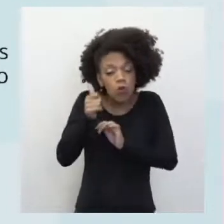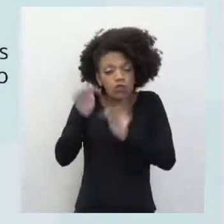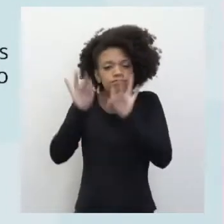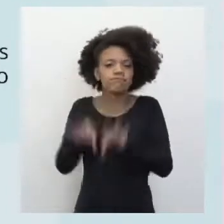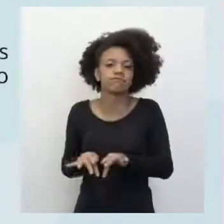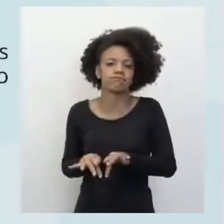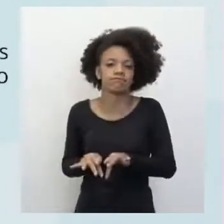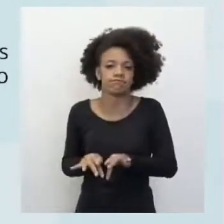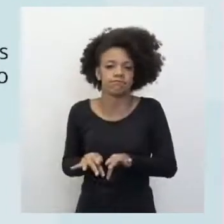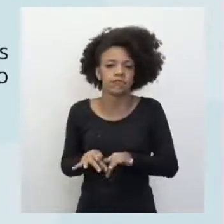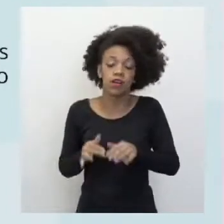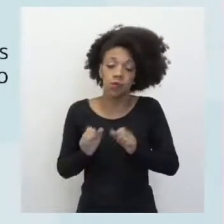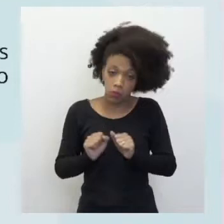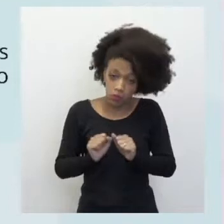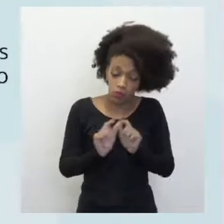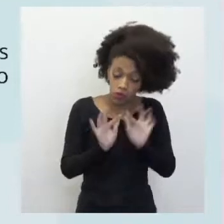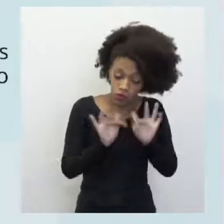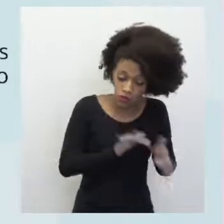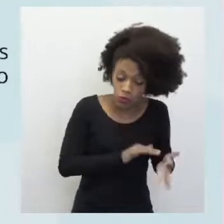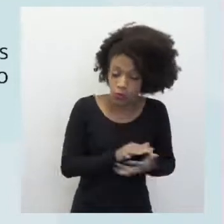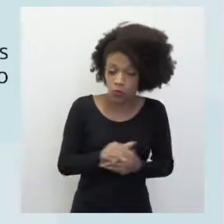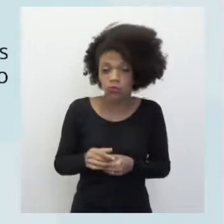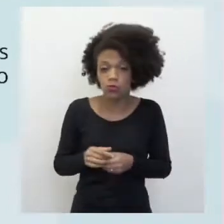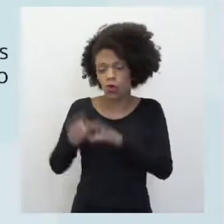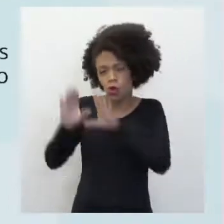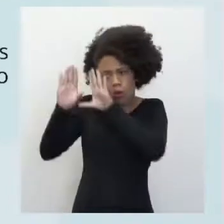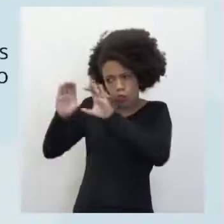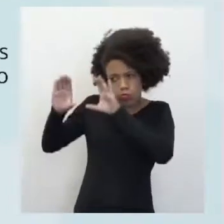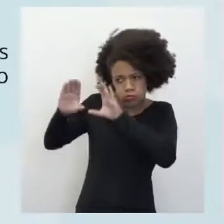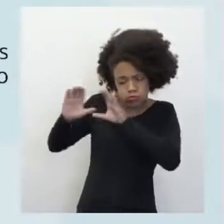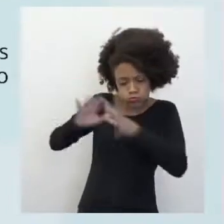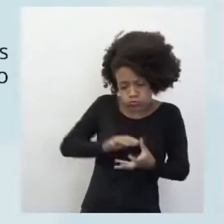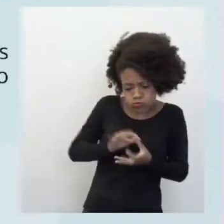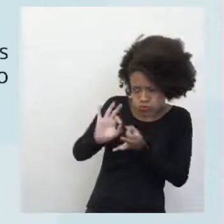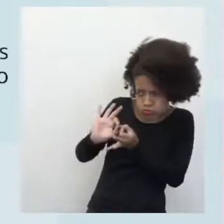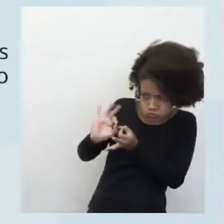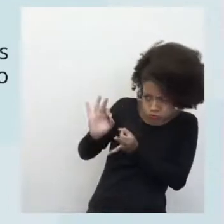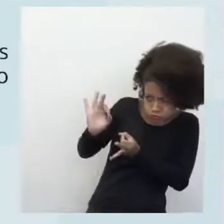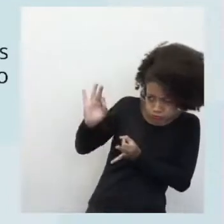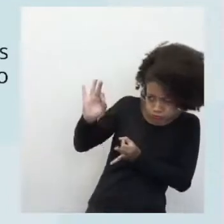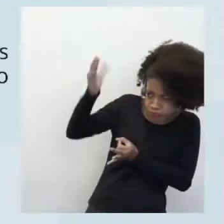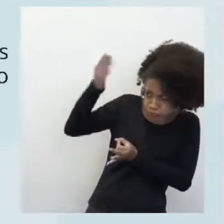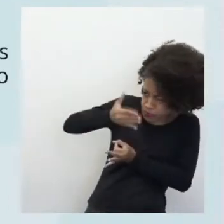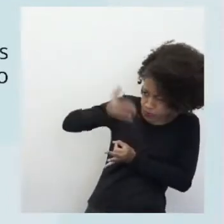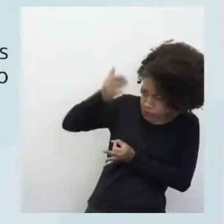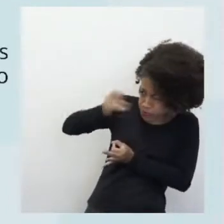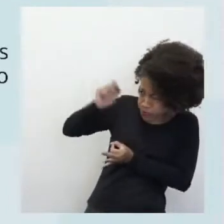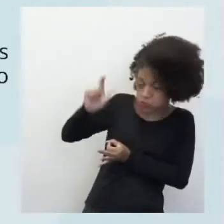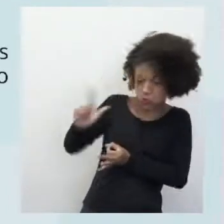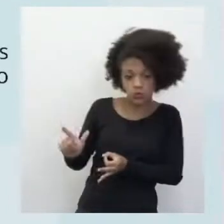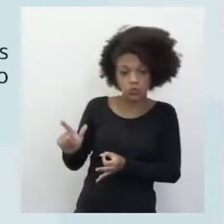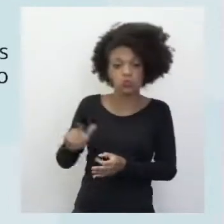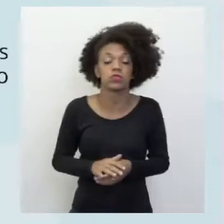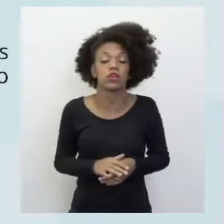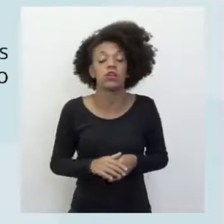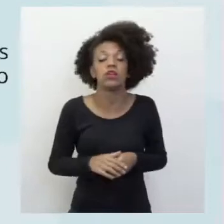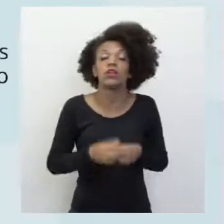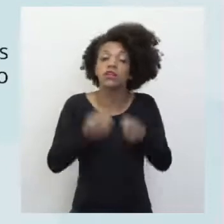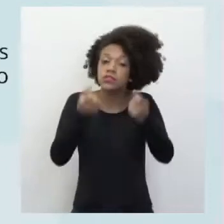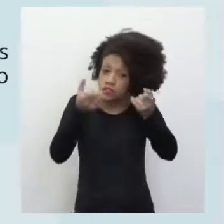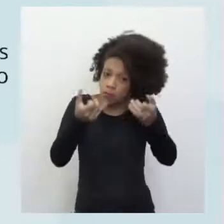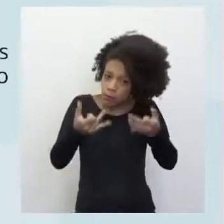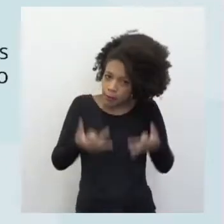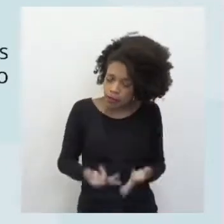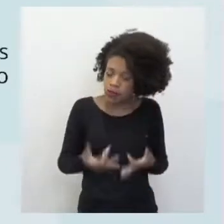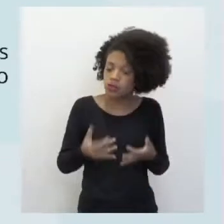fim do mundo. Nessa época, o céu ficava muito longe da terra, mal dava para ver seu azul. Reescreva este